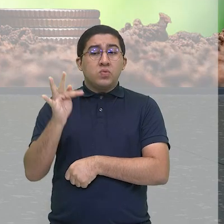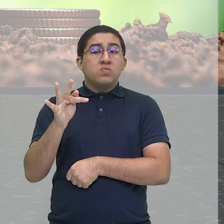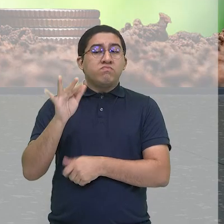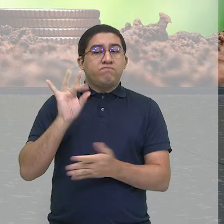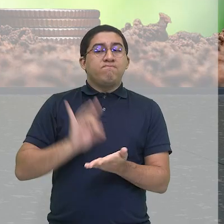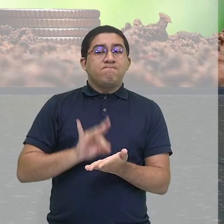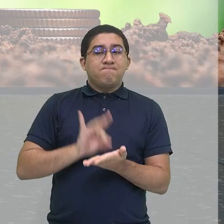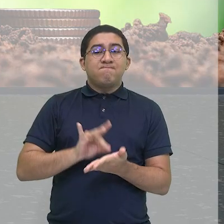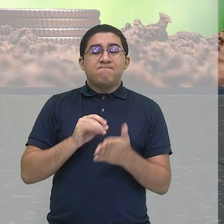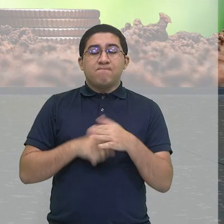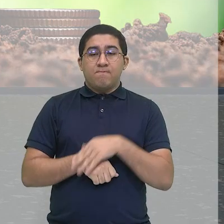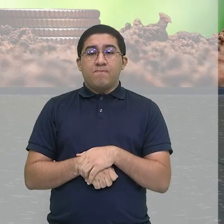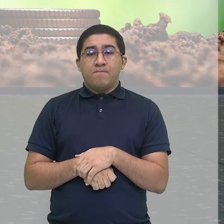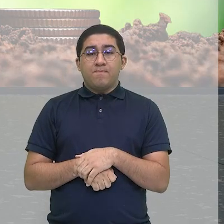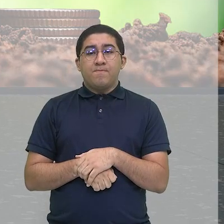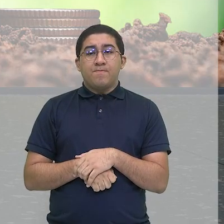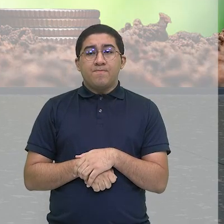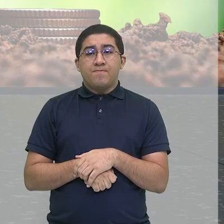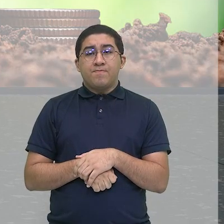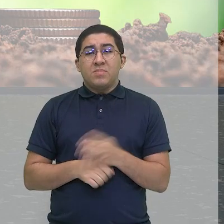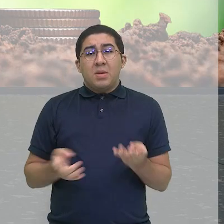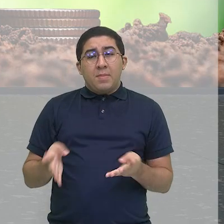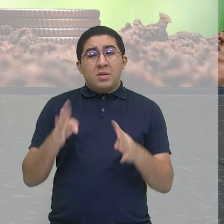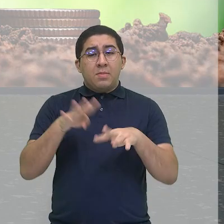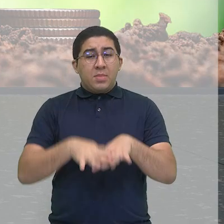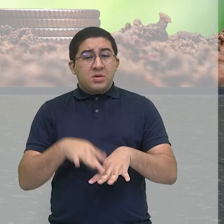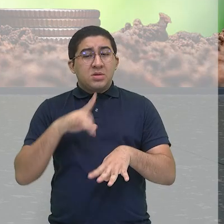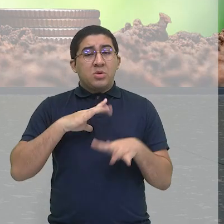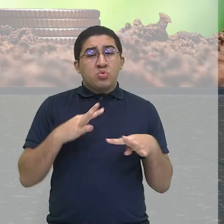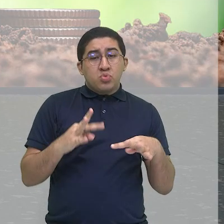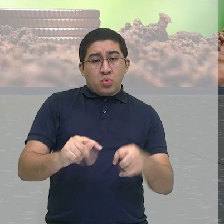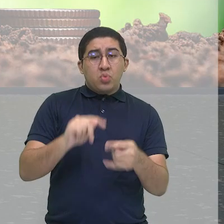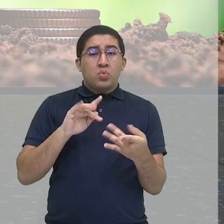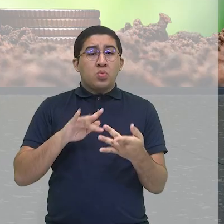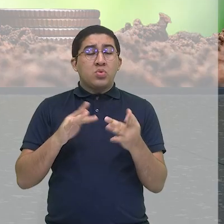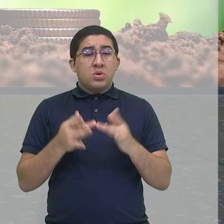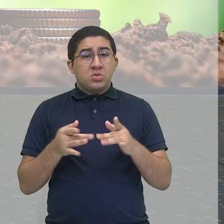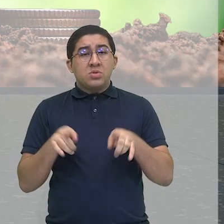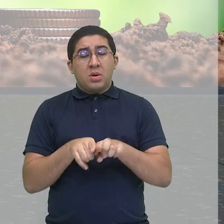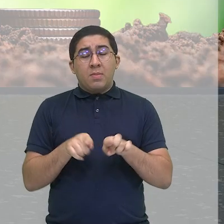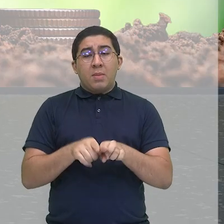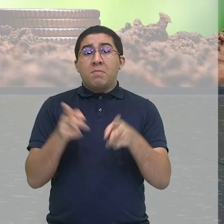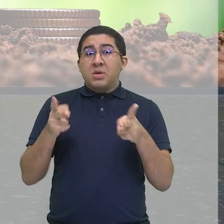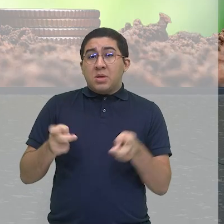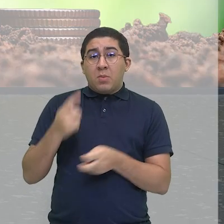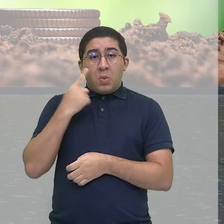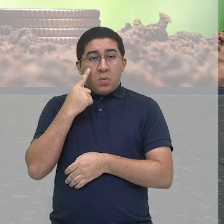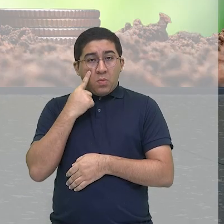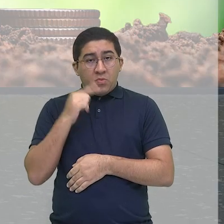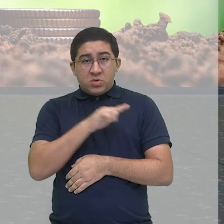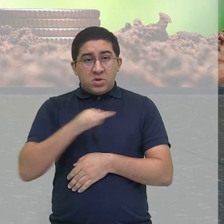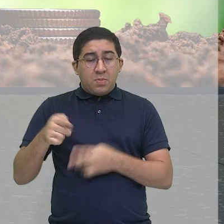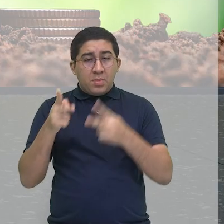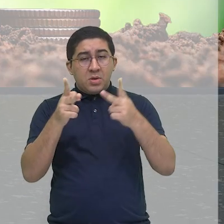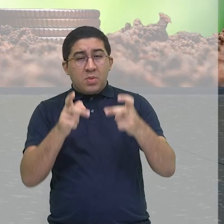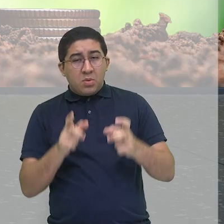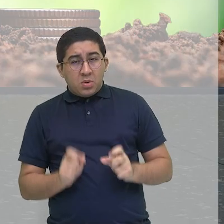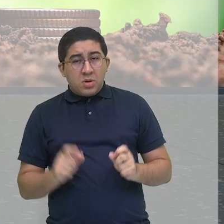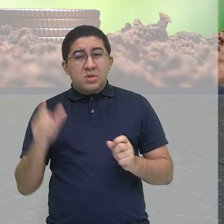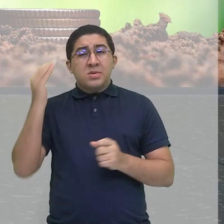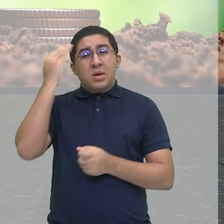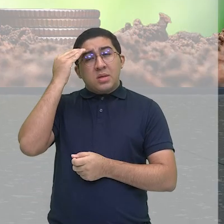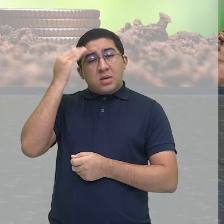Manuela? Exatamente, a matemática está aí em todas as situações. Vocês viram que a gente consegue